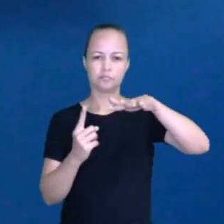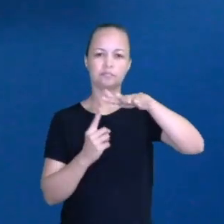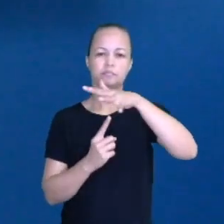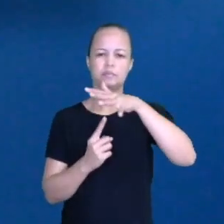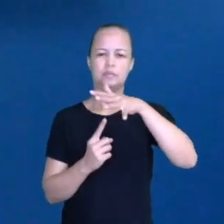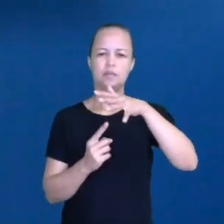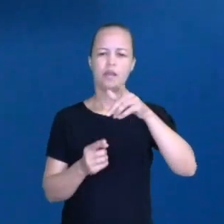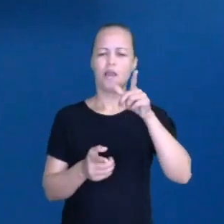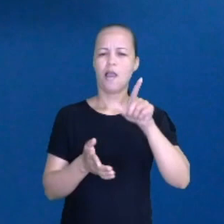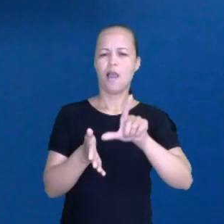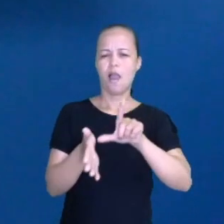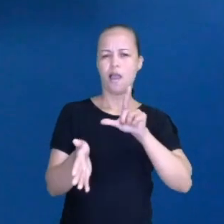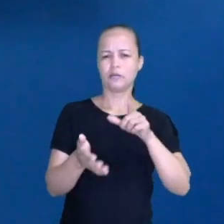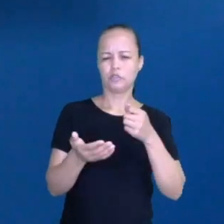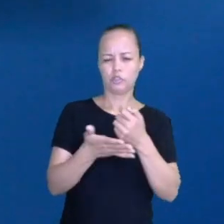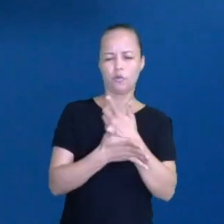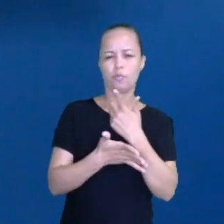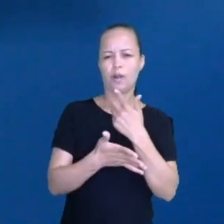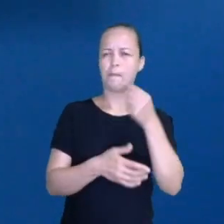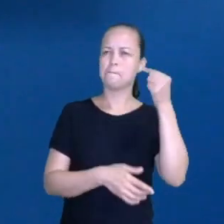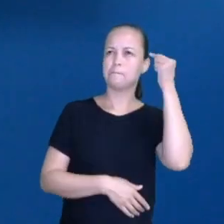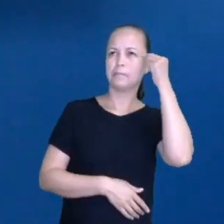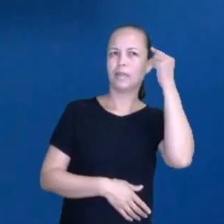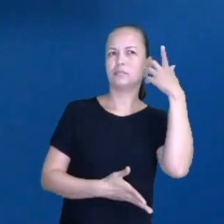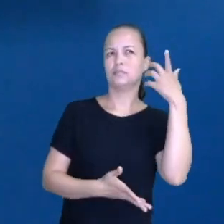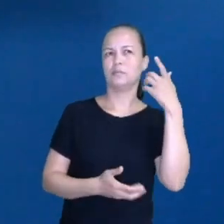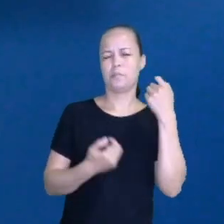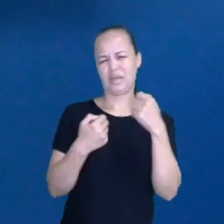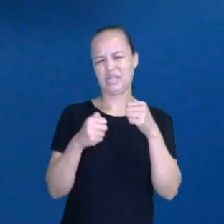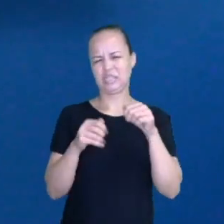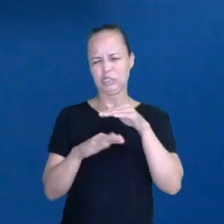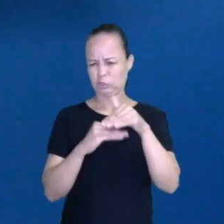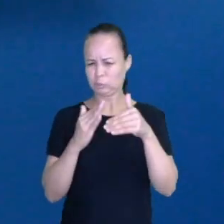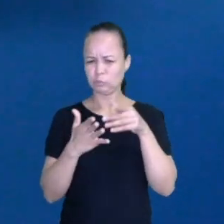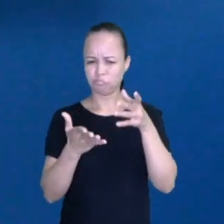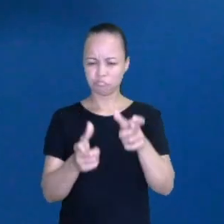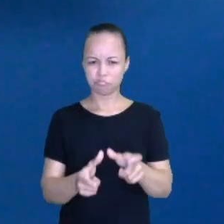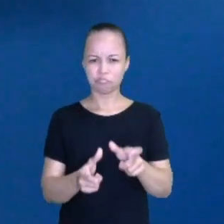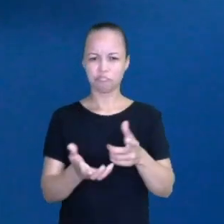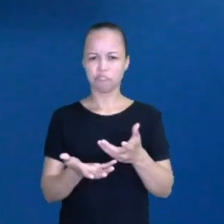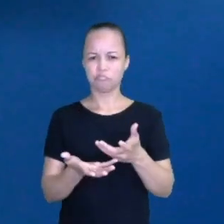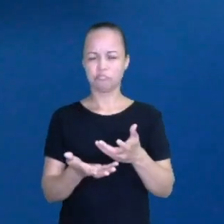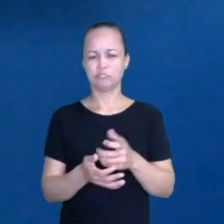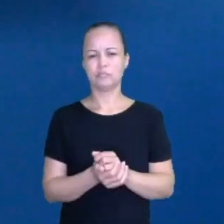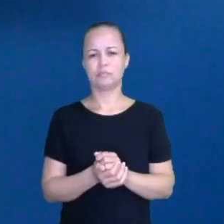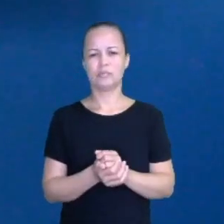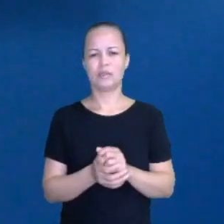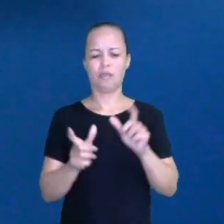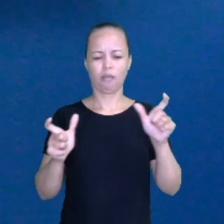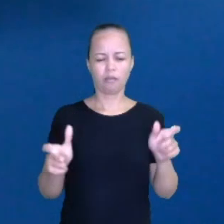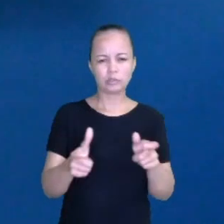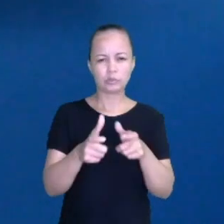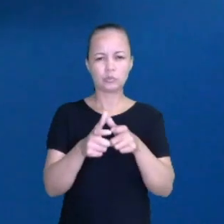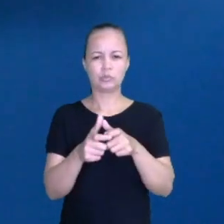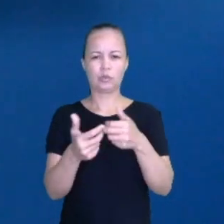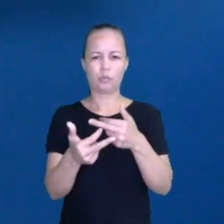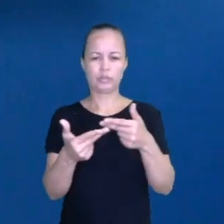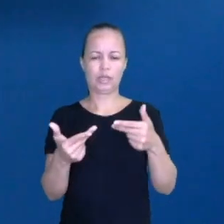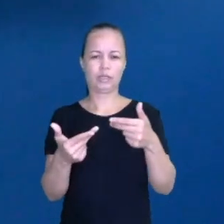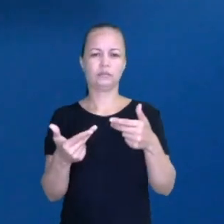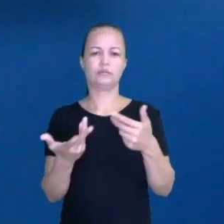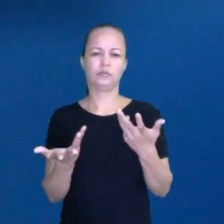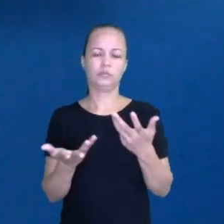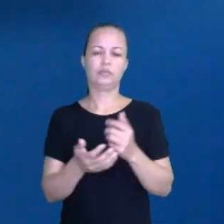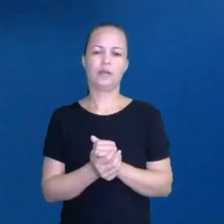coisas, pense, será que eu preciso disso tudo? E reduza a quantidade de coisas que você compra.